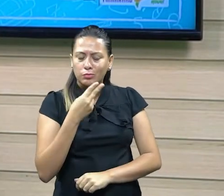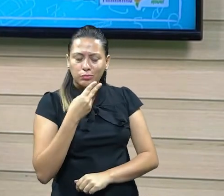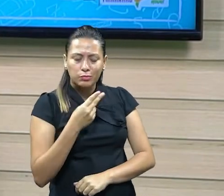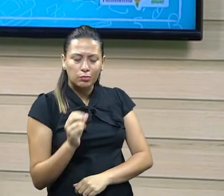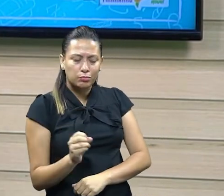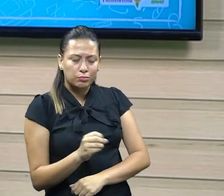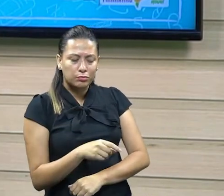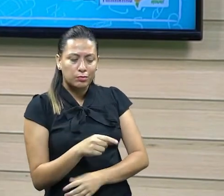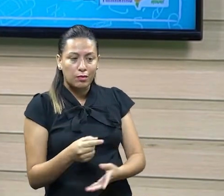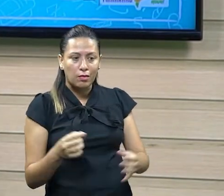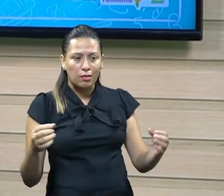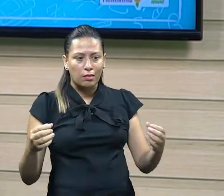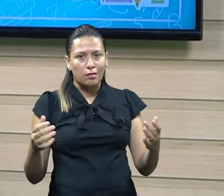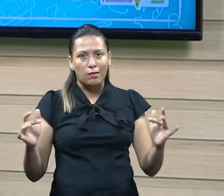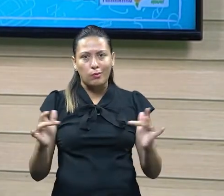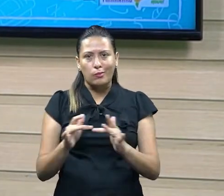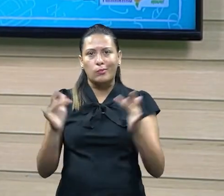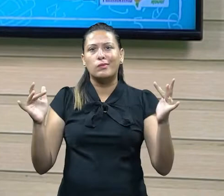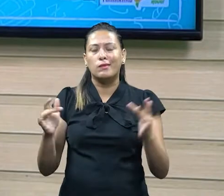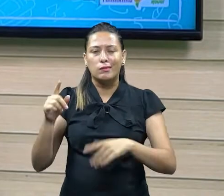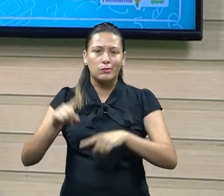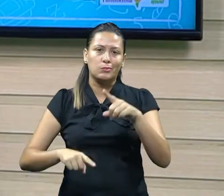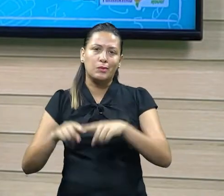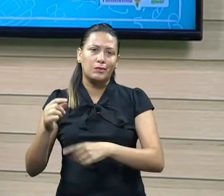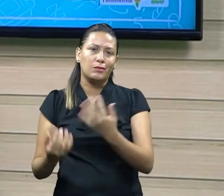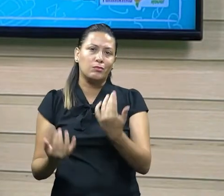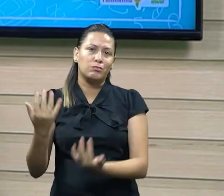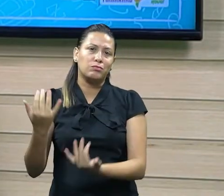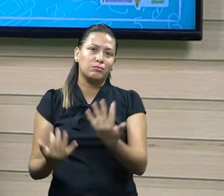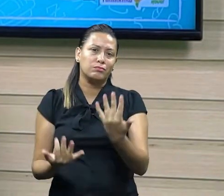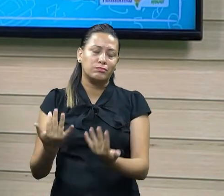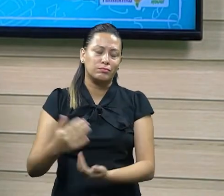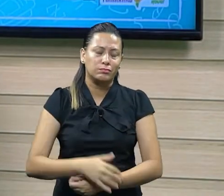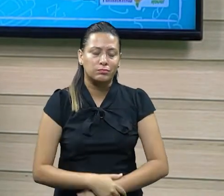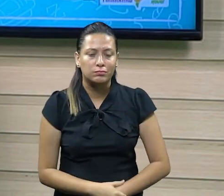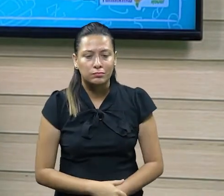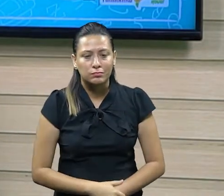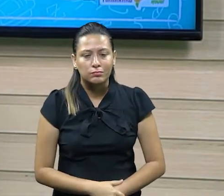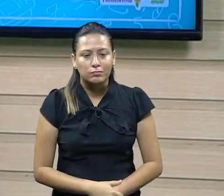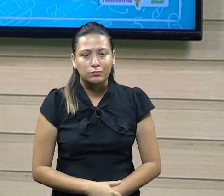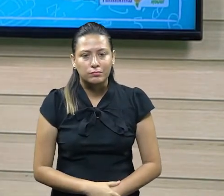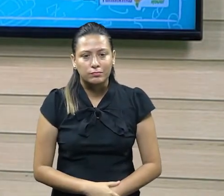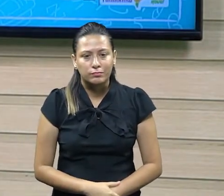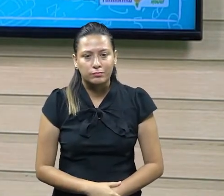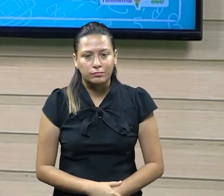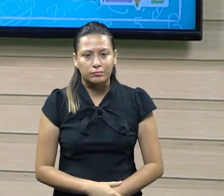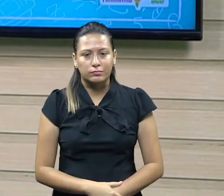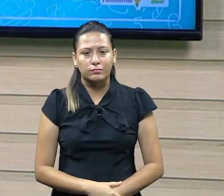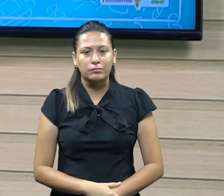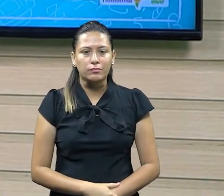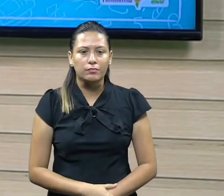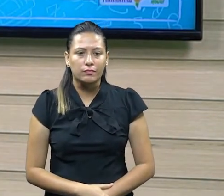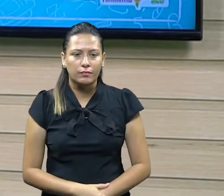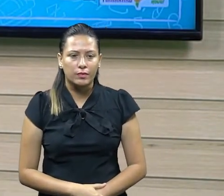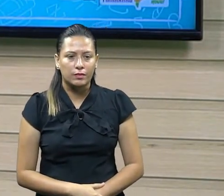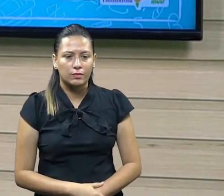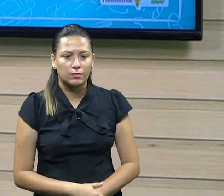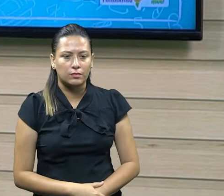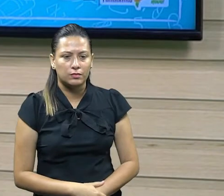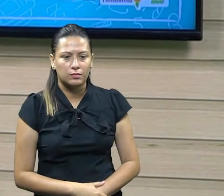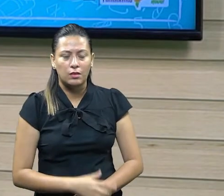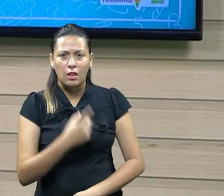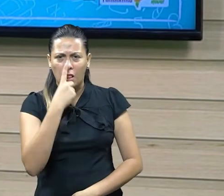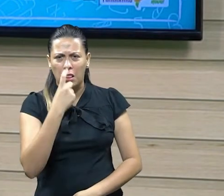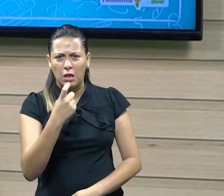acesa não entre em contato com qualquer tipo de material inflamável, tá? Ou ainda,